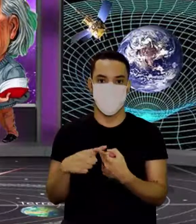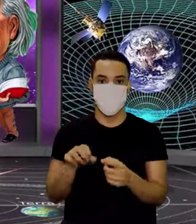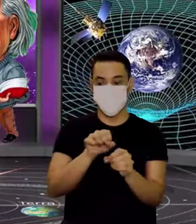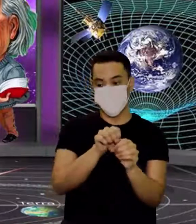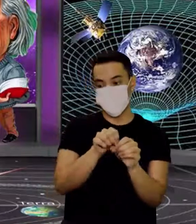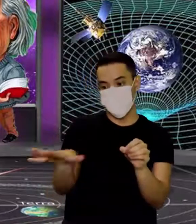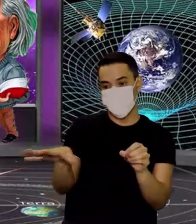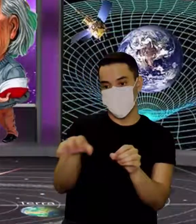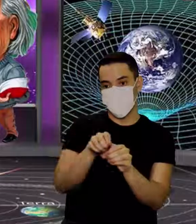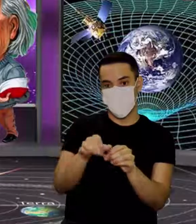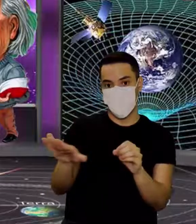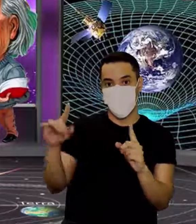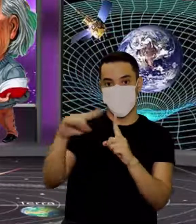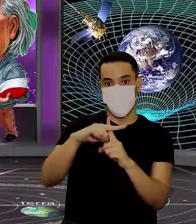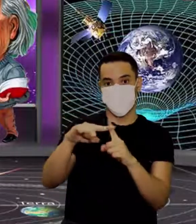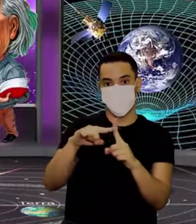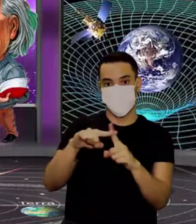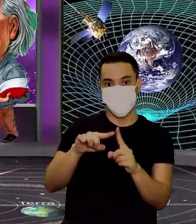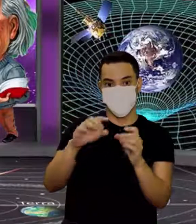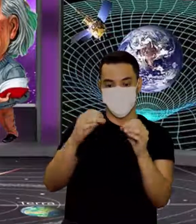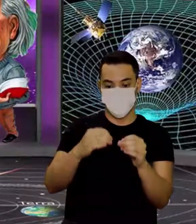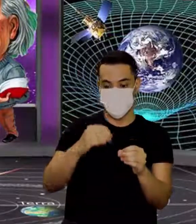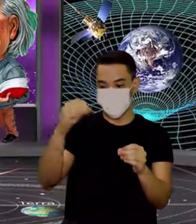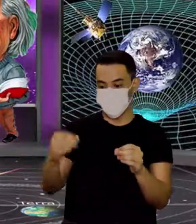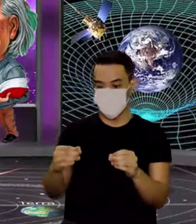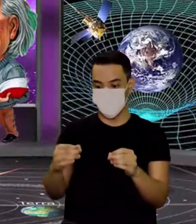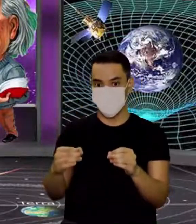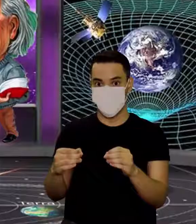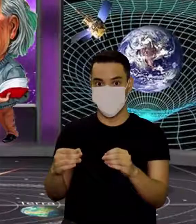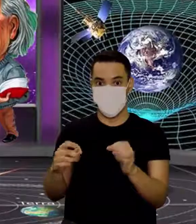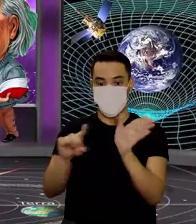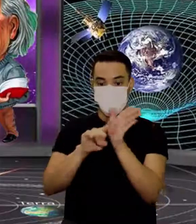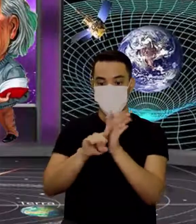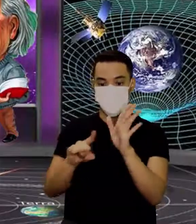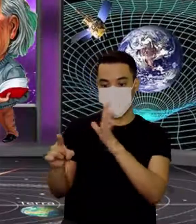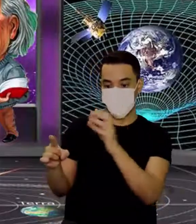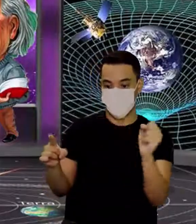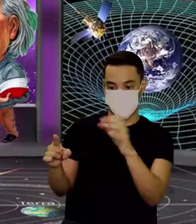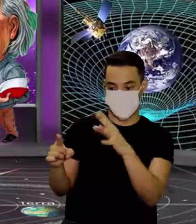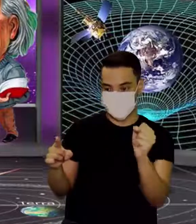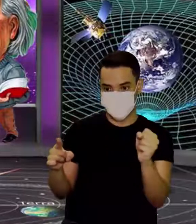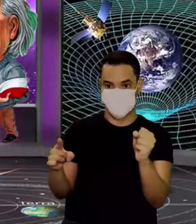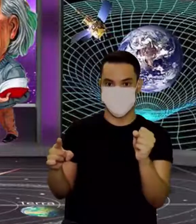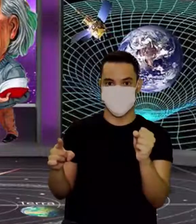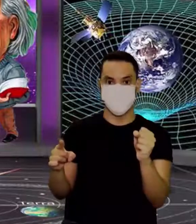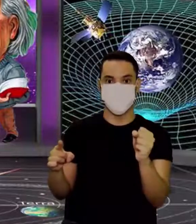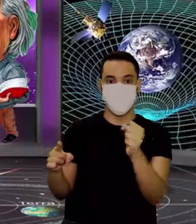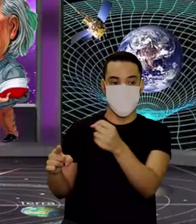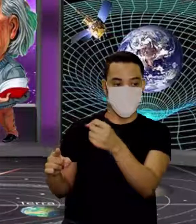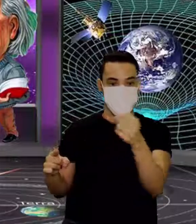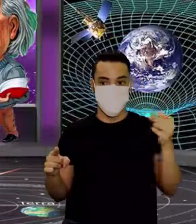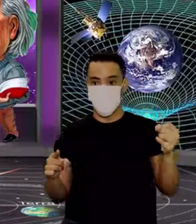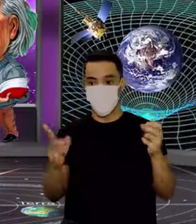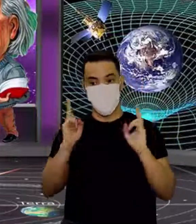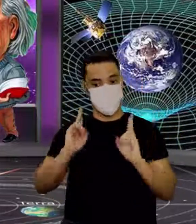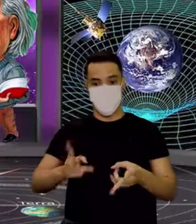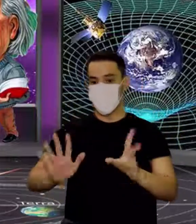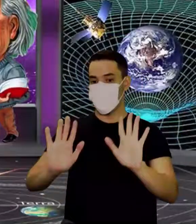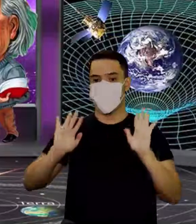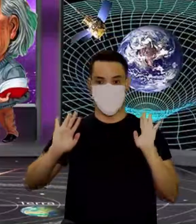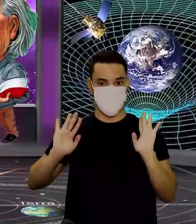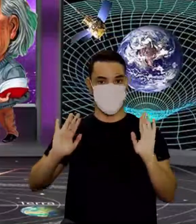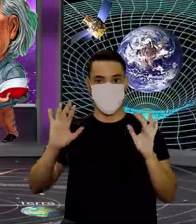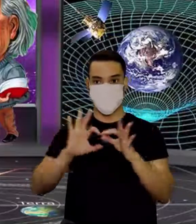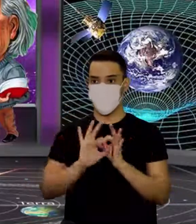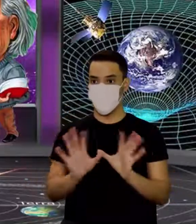jogou cargas positivas para o outro e a negativa ele atraiu, ali perto ainda. Quando separou, permaneceu onde